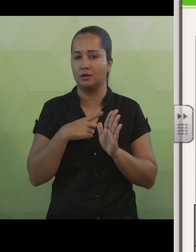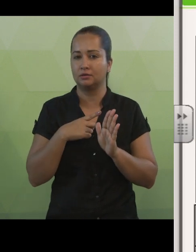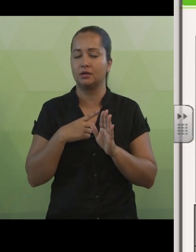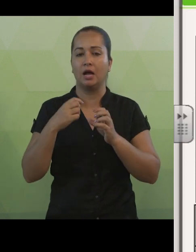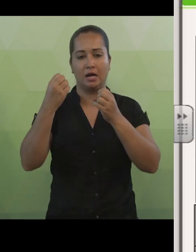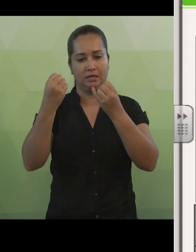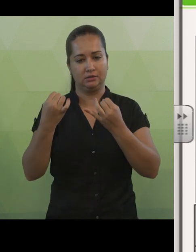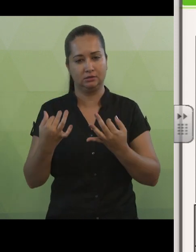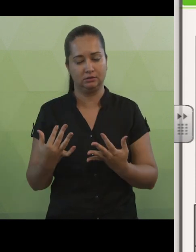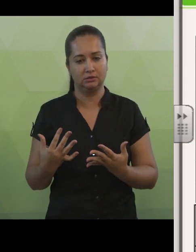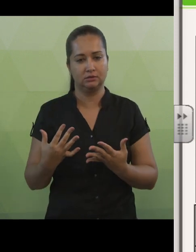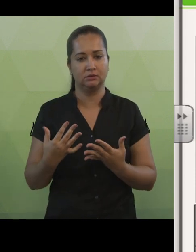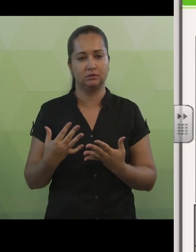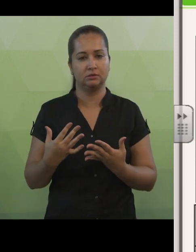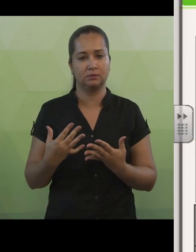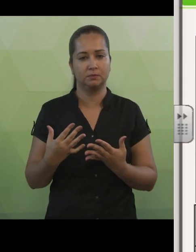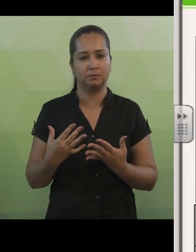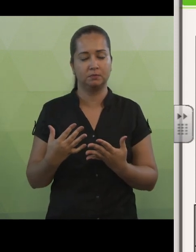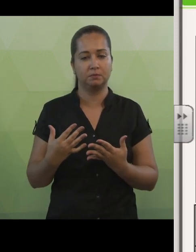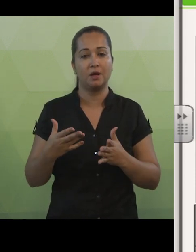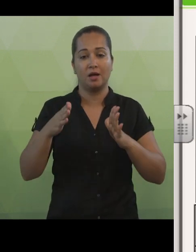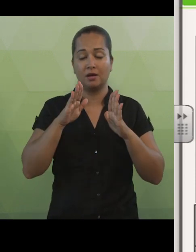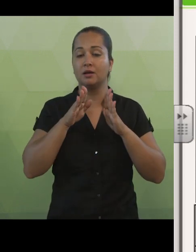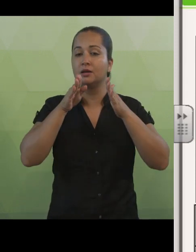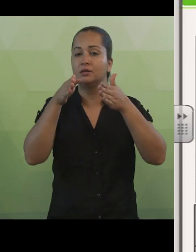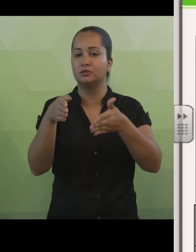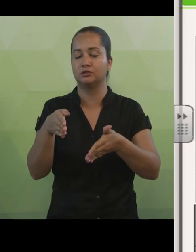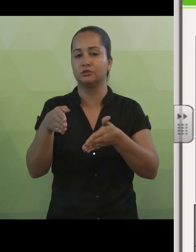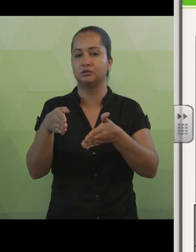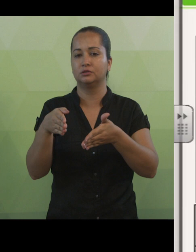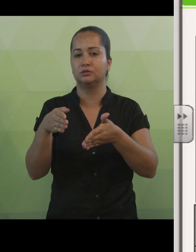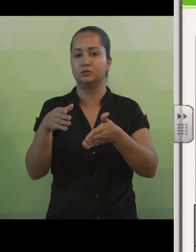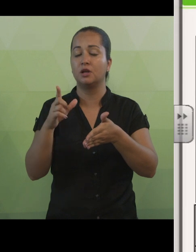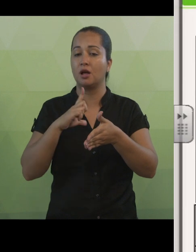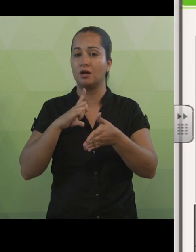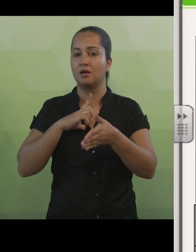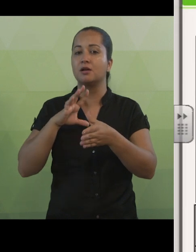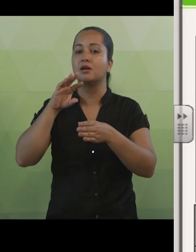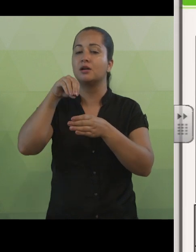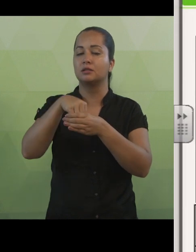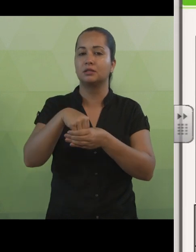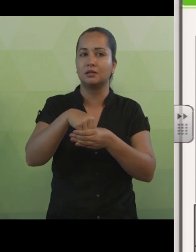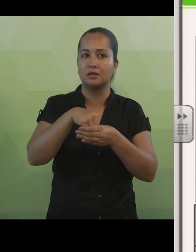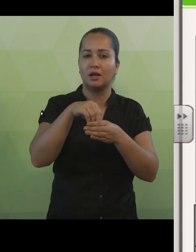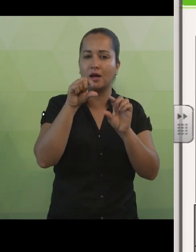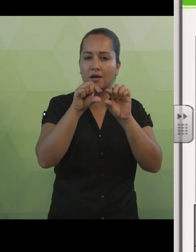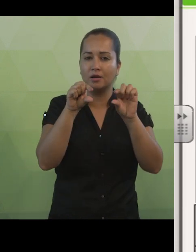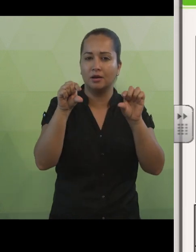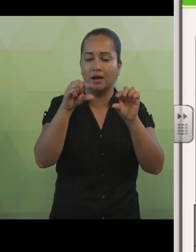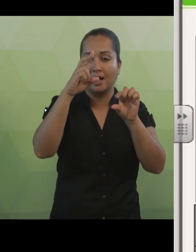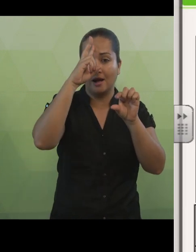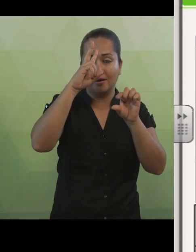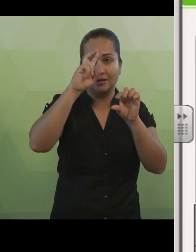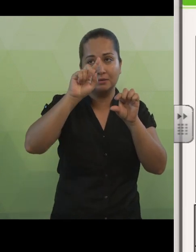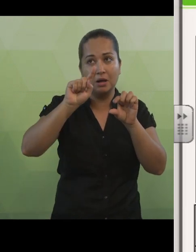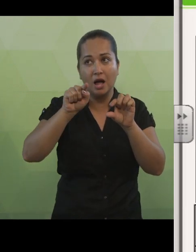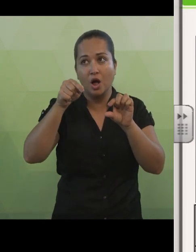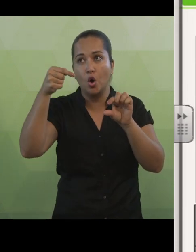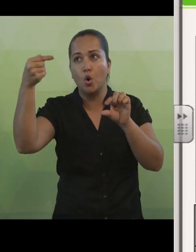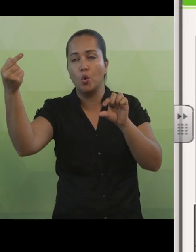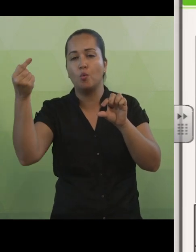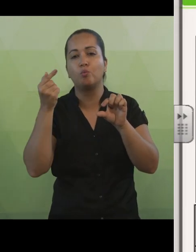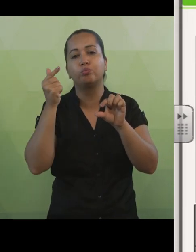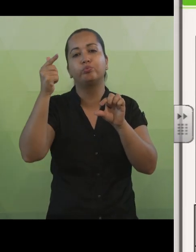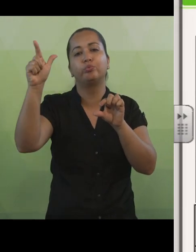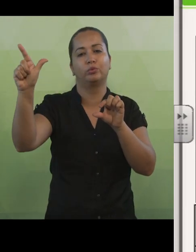de chave estrangeira e serve para indicar que o conteúdo de um atributo faz referência a um outro atributo